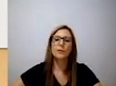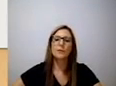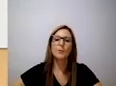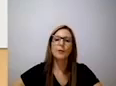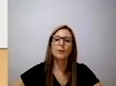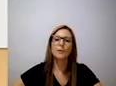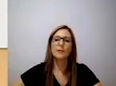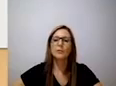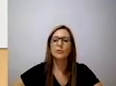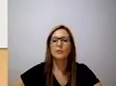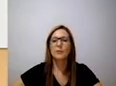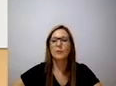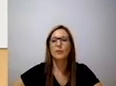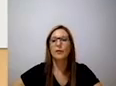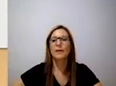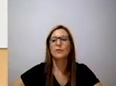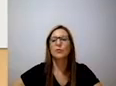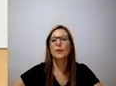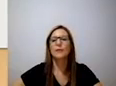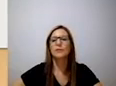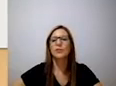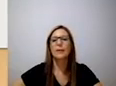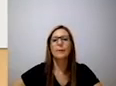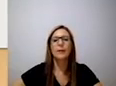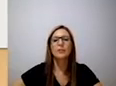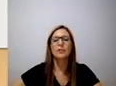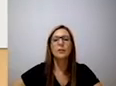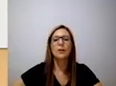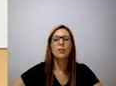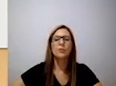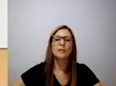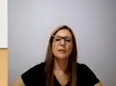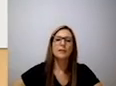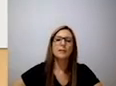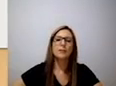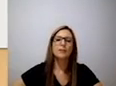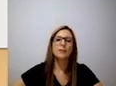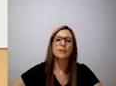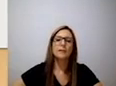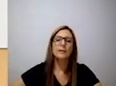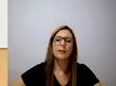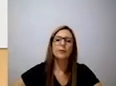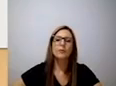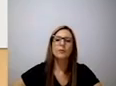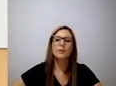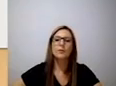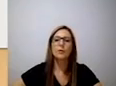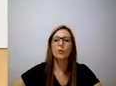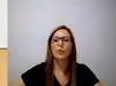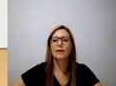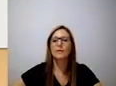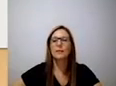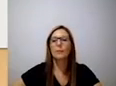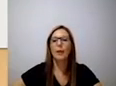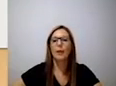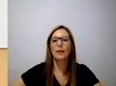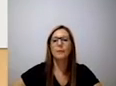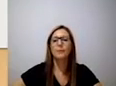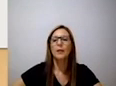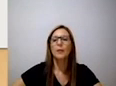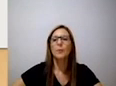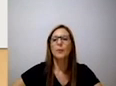as pílulas anticoncepcionais tomadas diariamente, os adesivos transdérmicos, que são colocados na